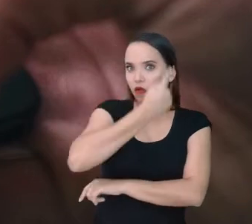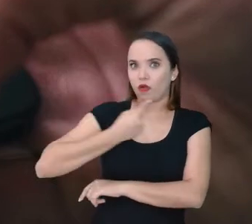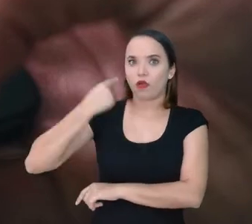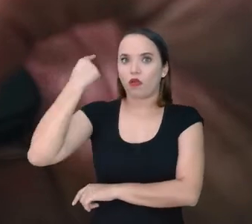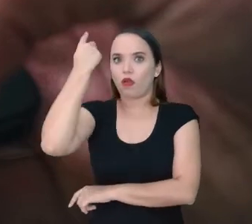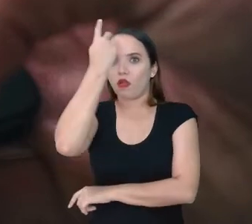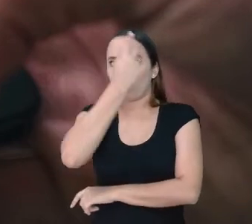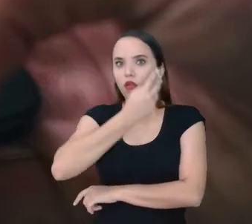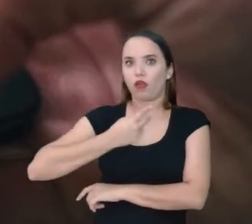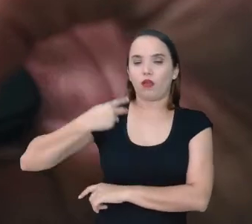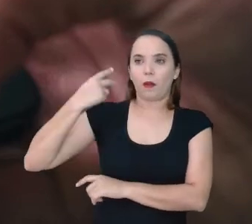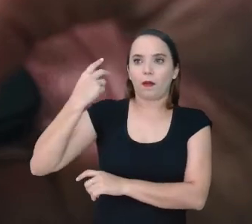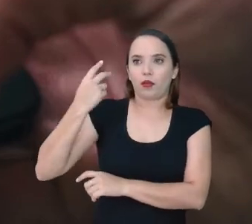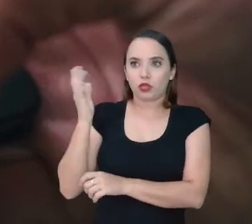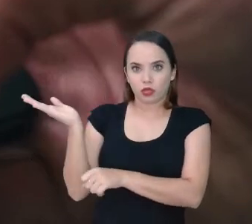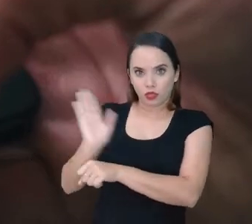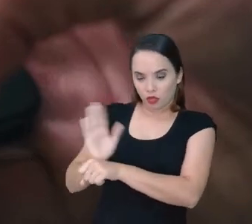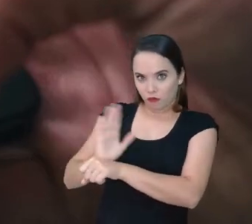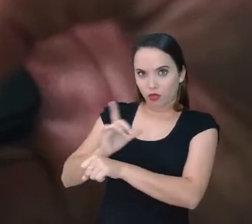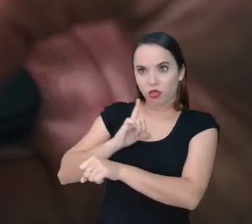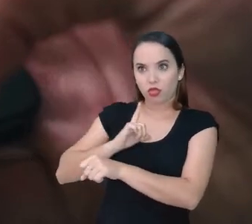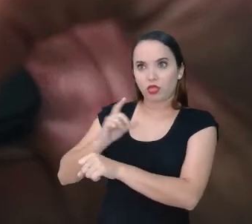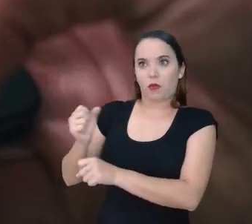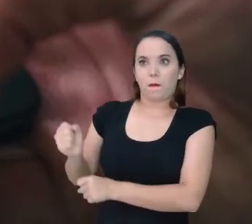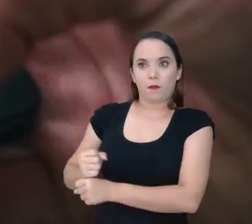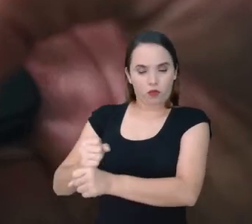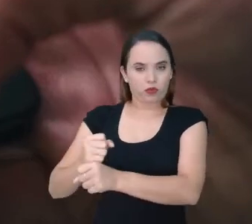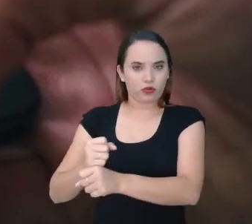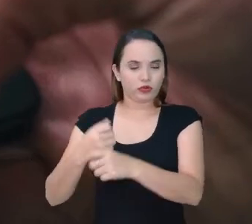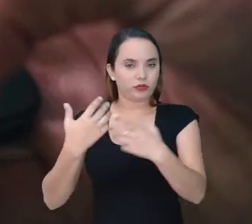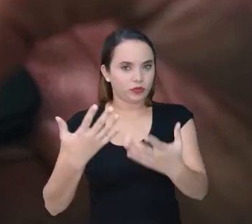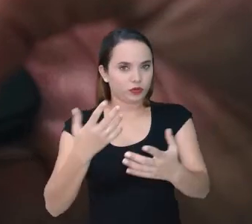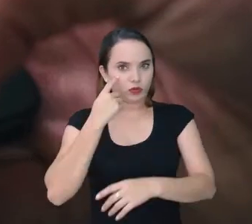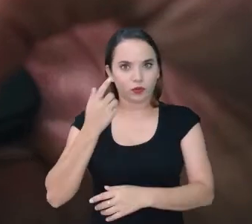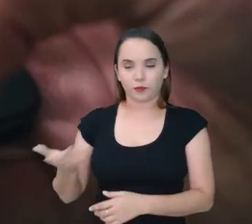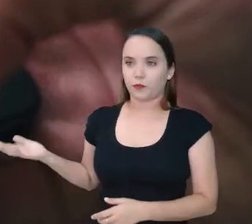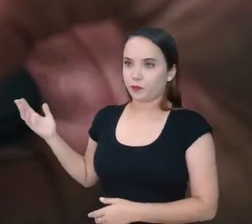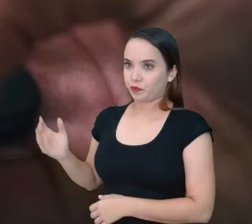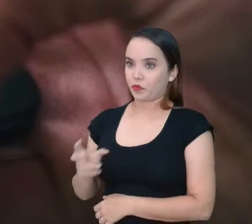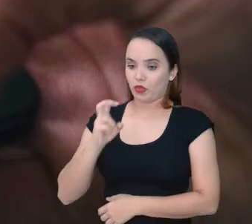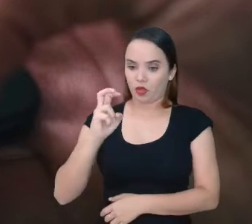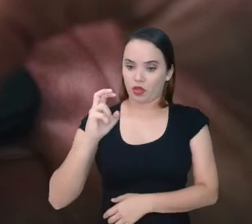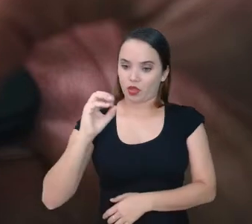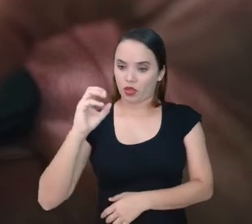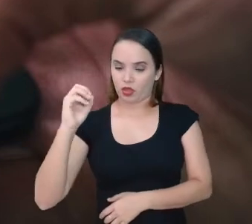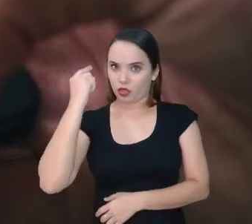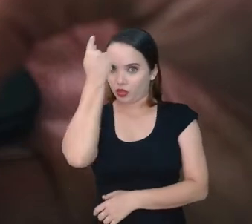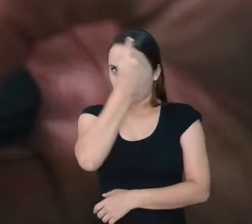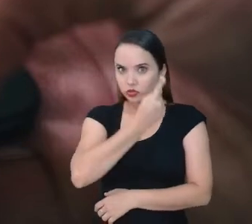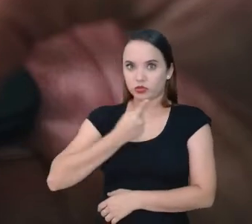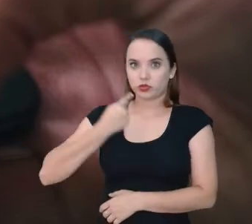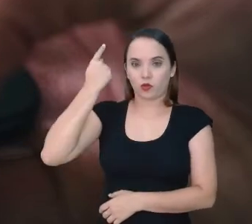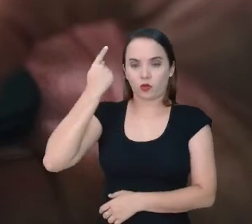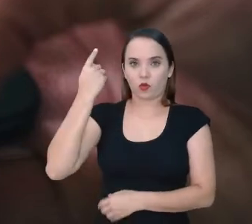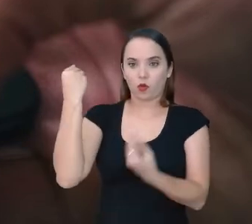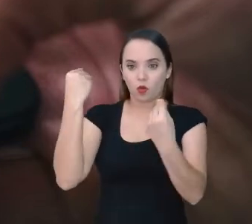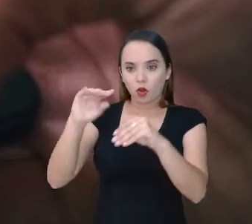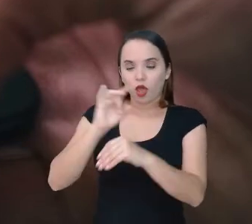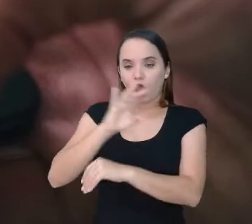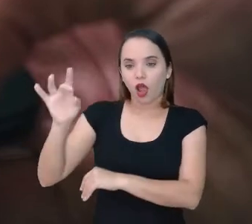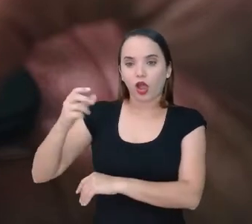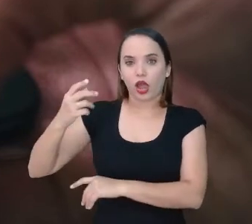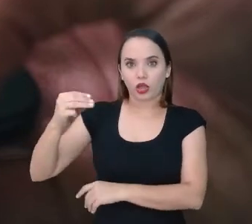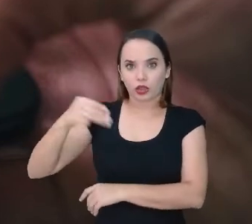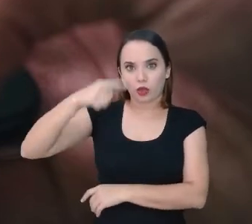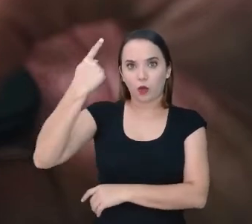com a pergunta, com o dado que eu coloquei aqui anteriormente, que é de 500 horas de vídeos por minuto, eu